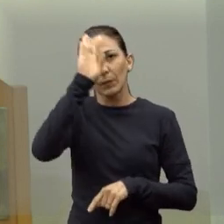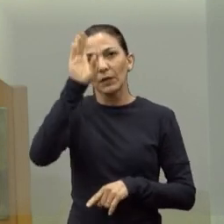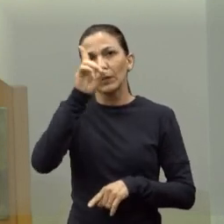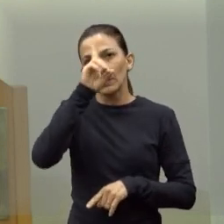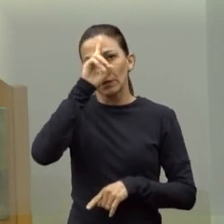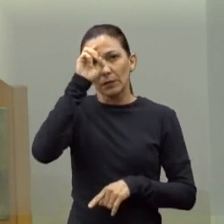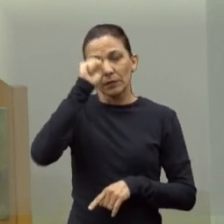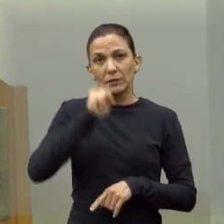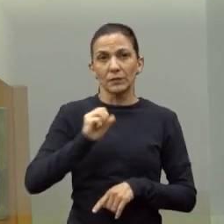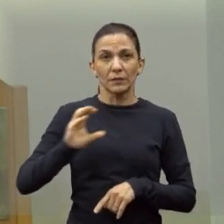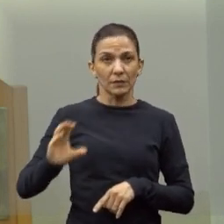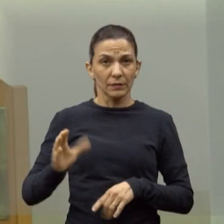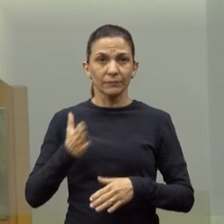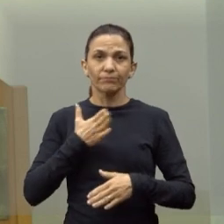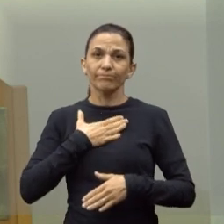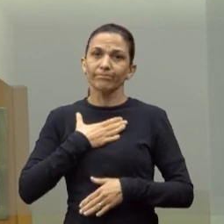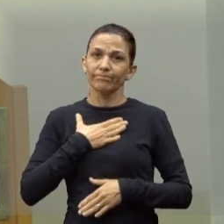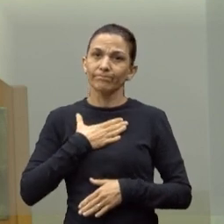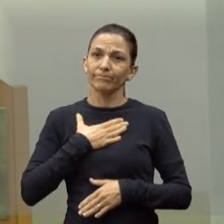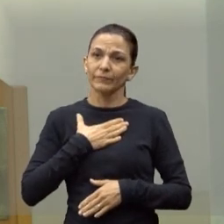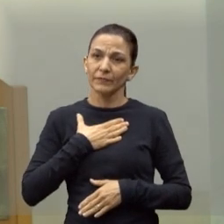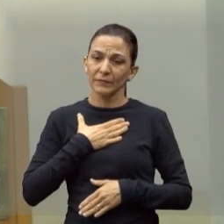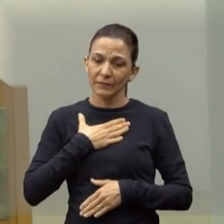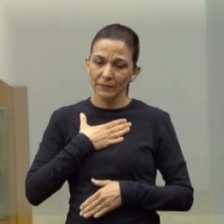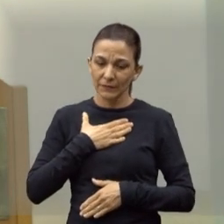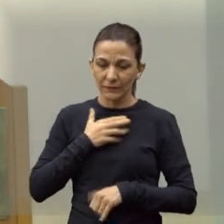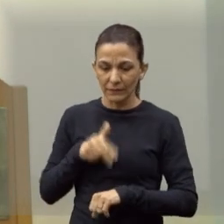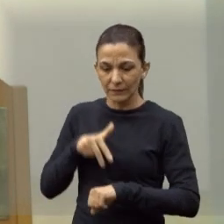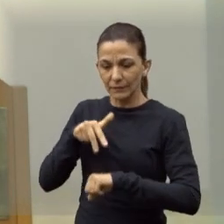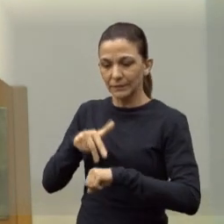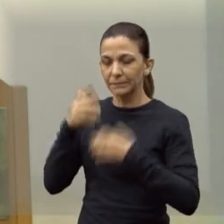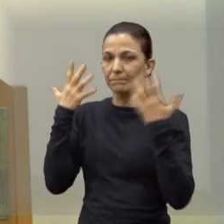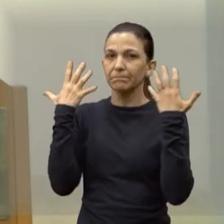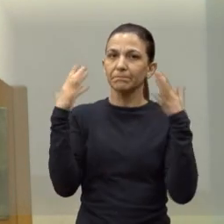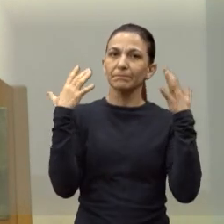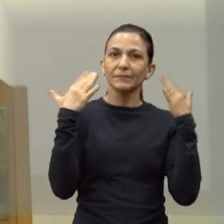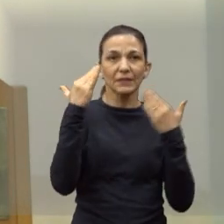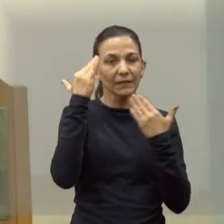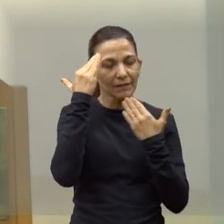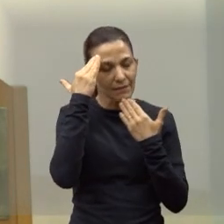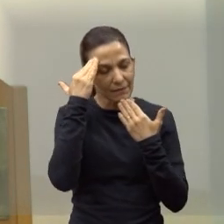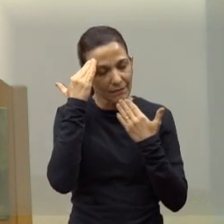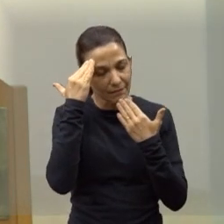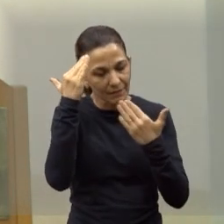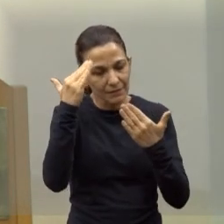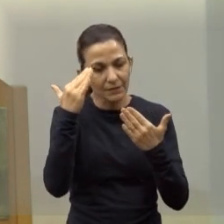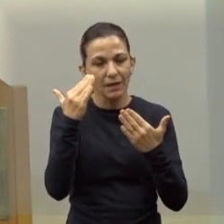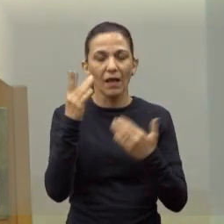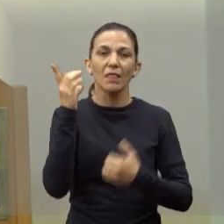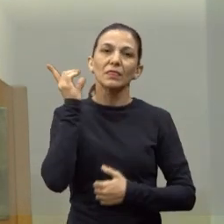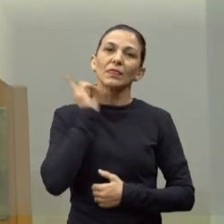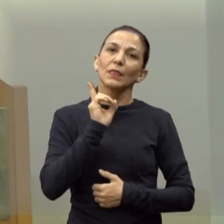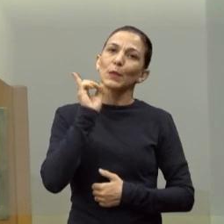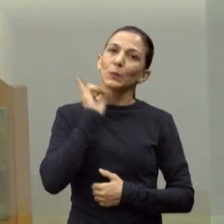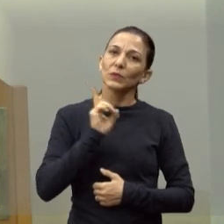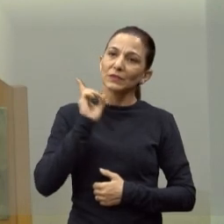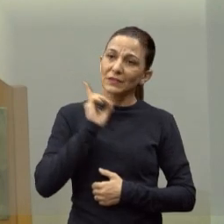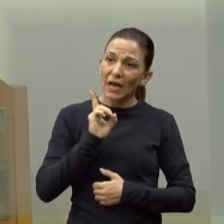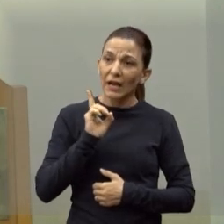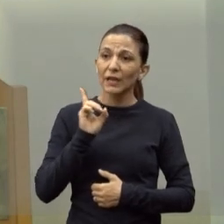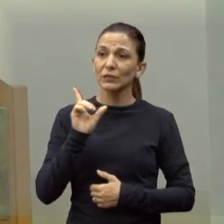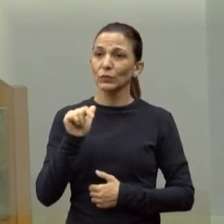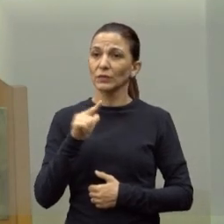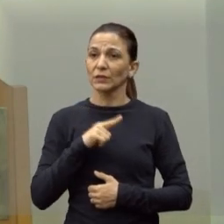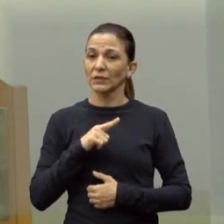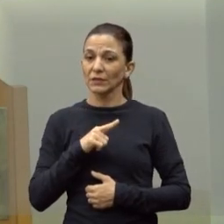Então para mim eu teria que vir aqui parabenizar né gente e agradecer por esses deputados que